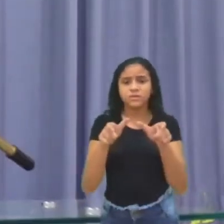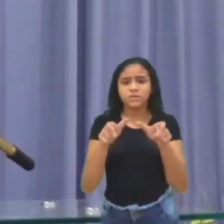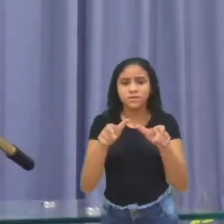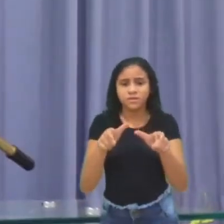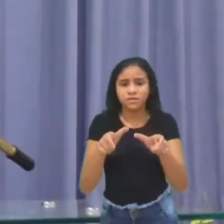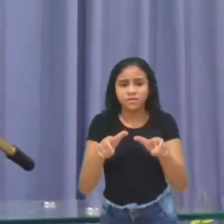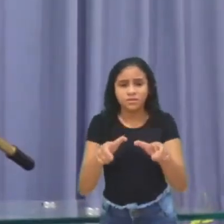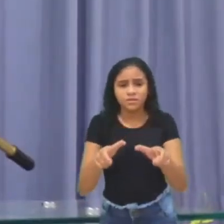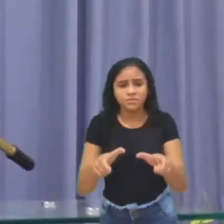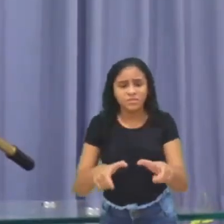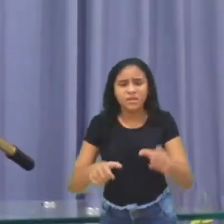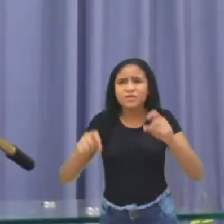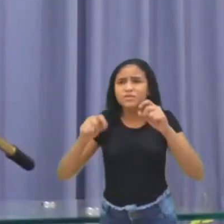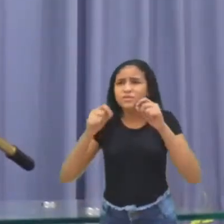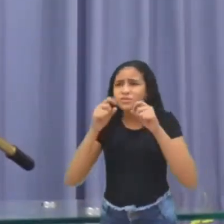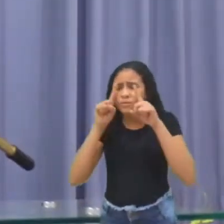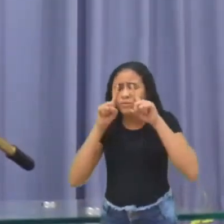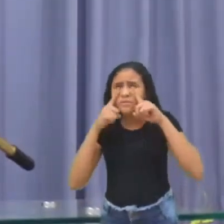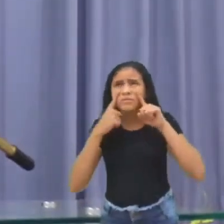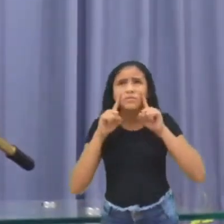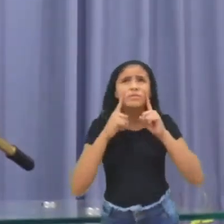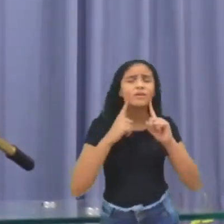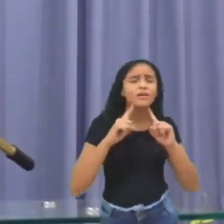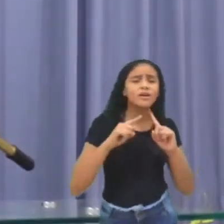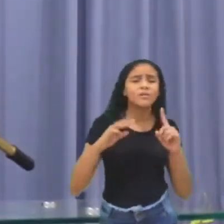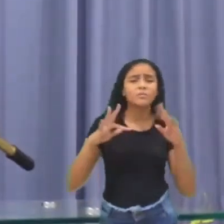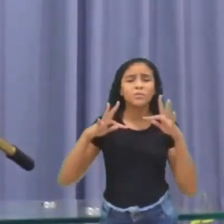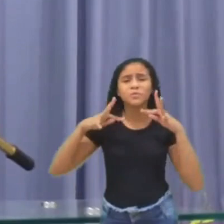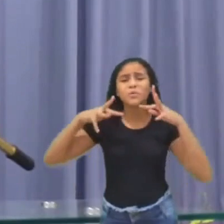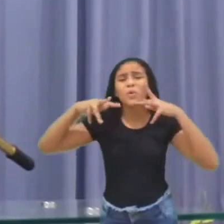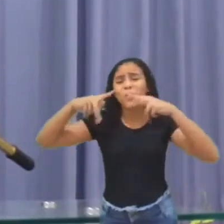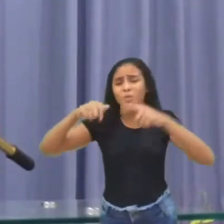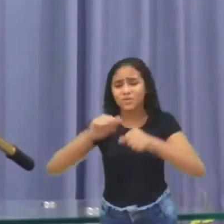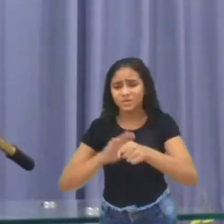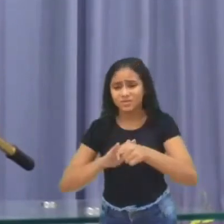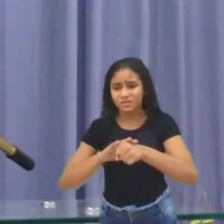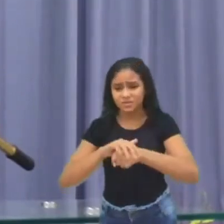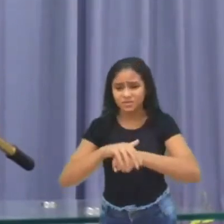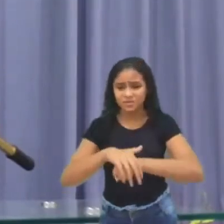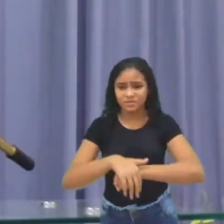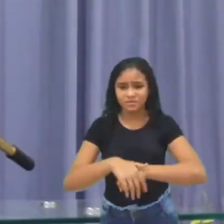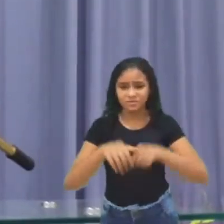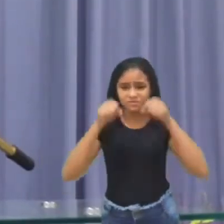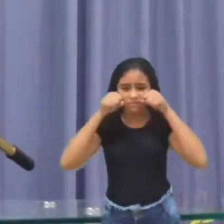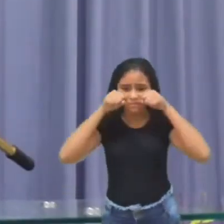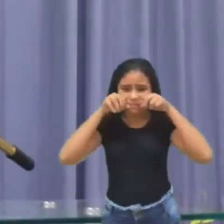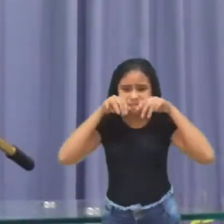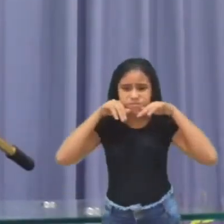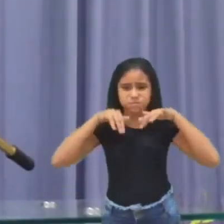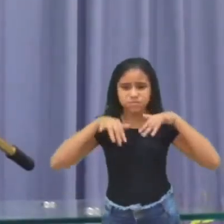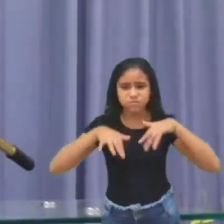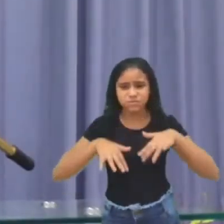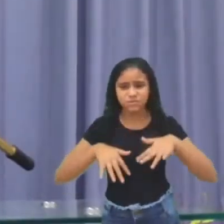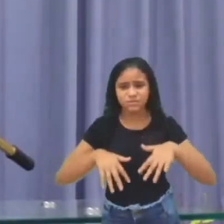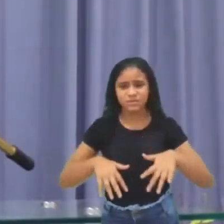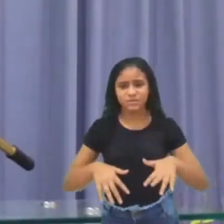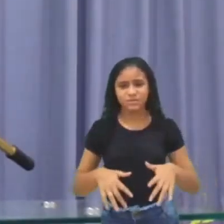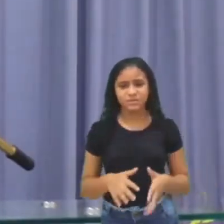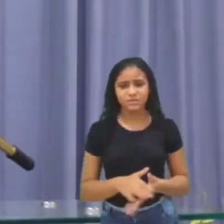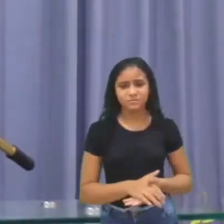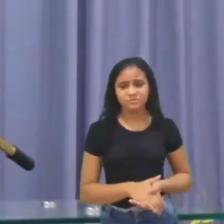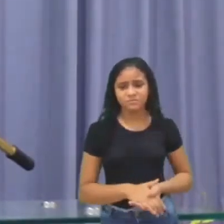choravam aos gritos por toda aquela noite. E aí começaram a murmurar contra Moisés, não